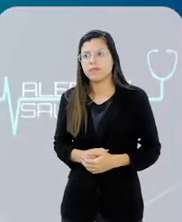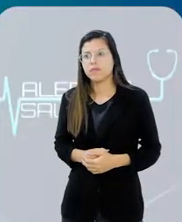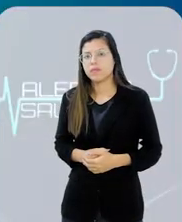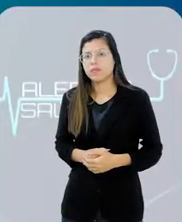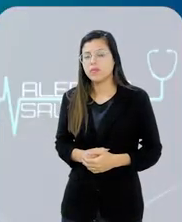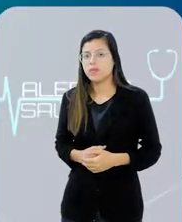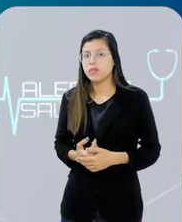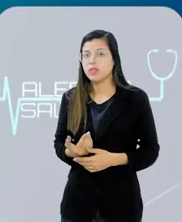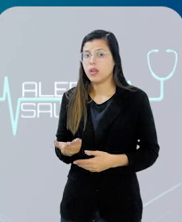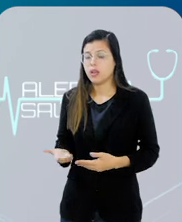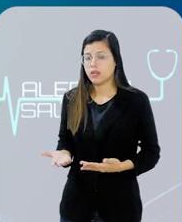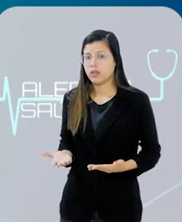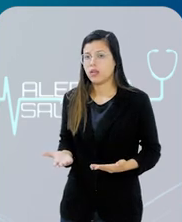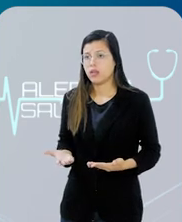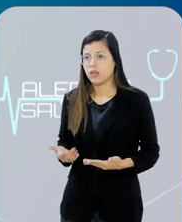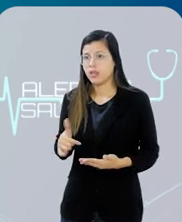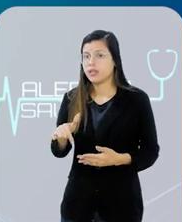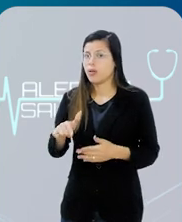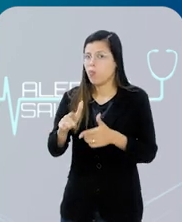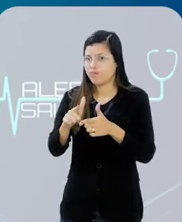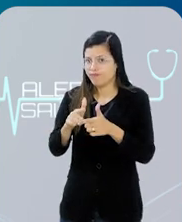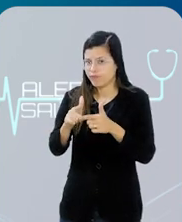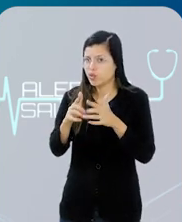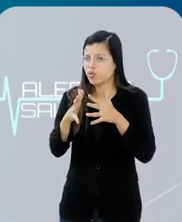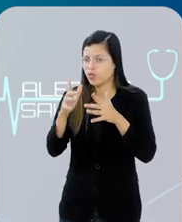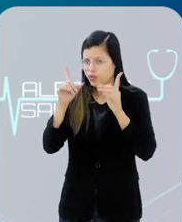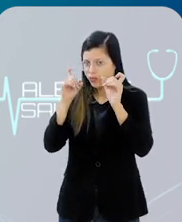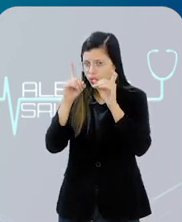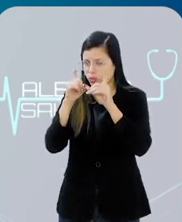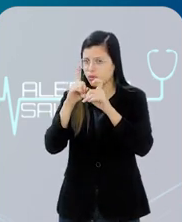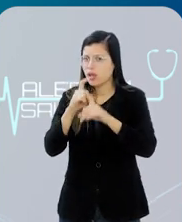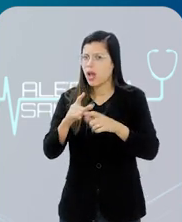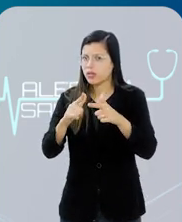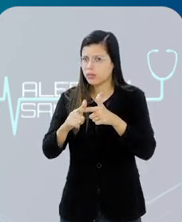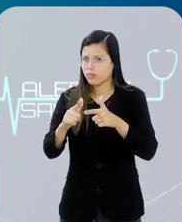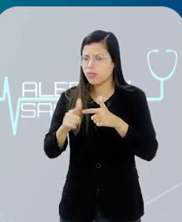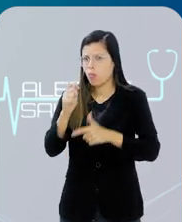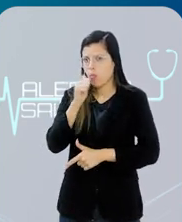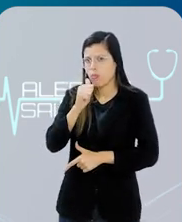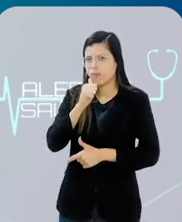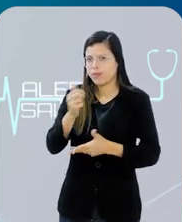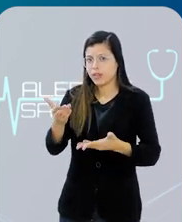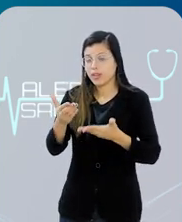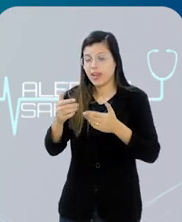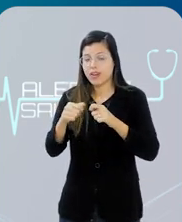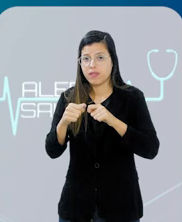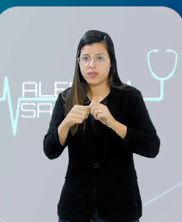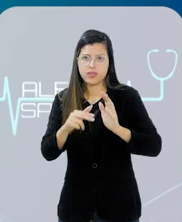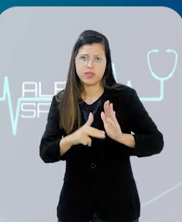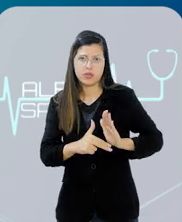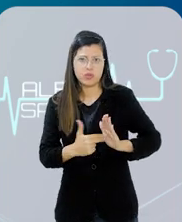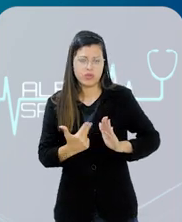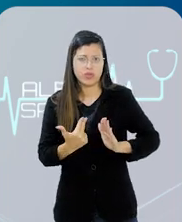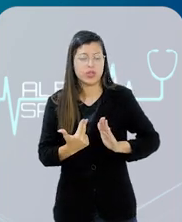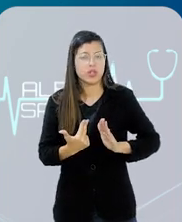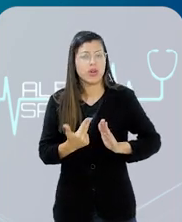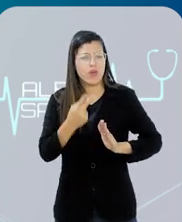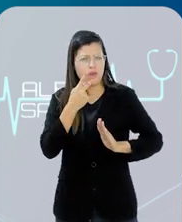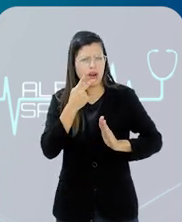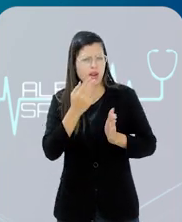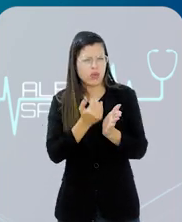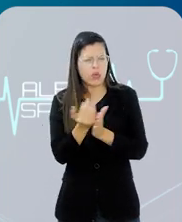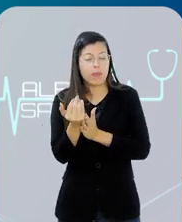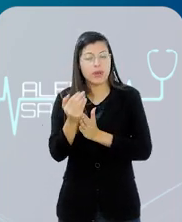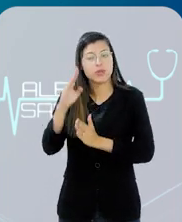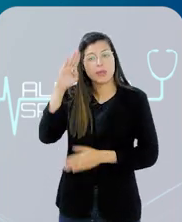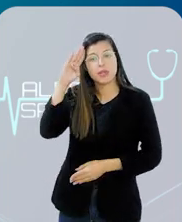É, esse talvez seja um gargalo para as mulheres que desejam fazer a cirurgia, como eu disse lá no início,